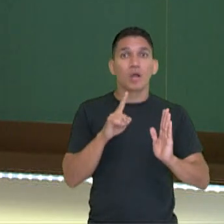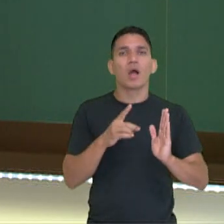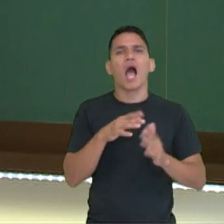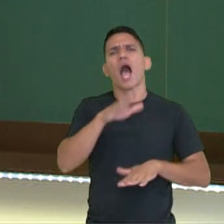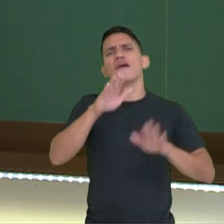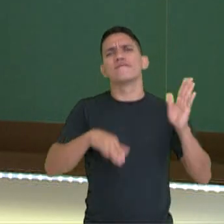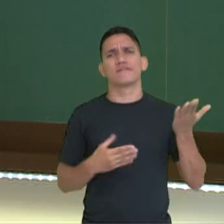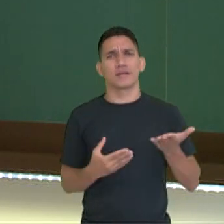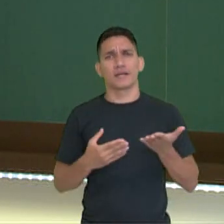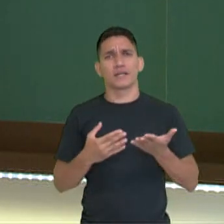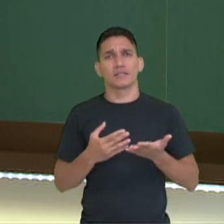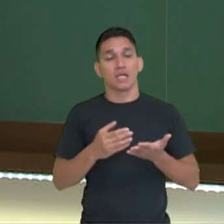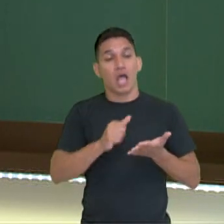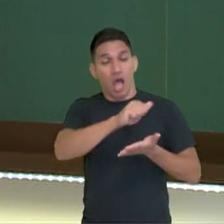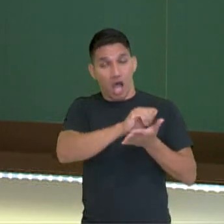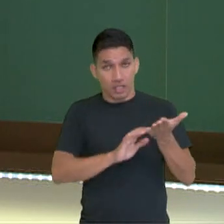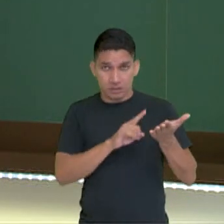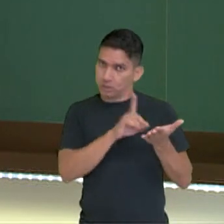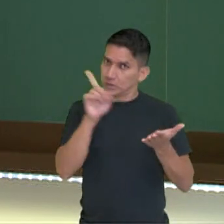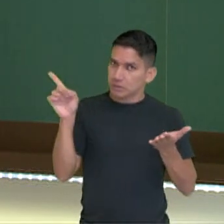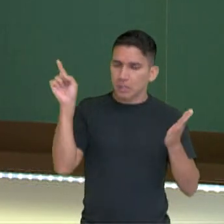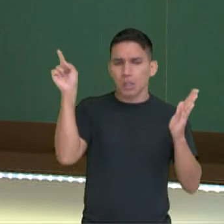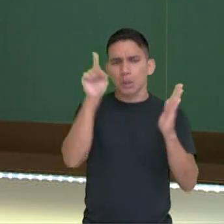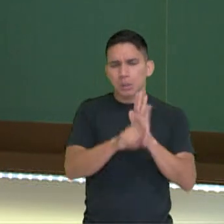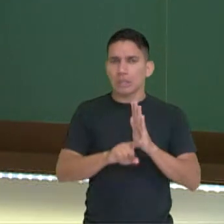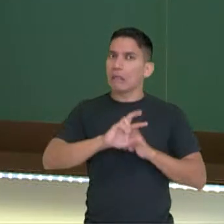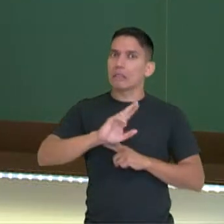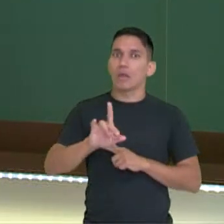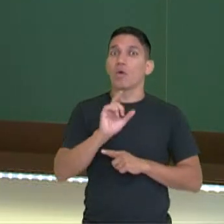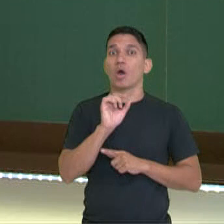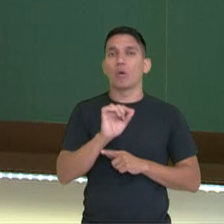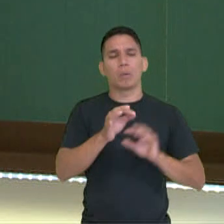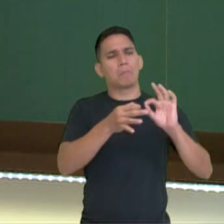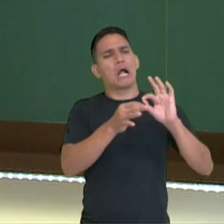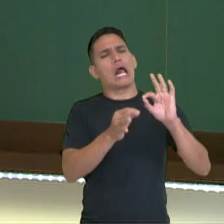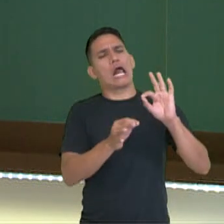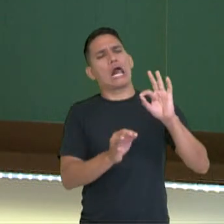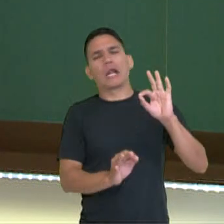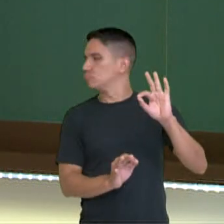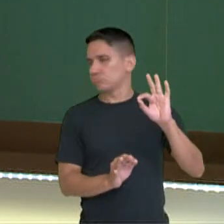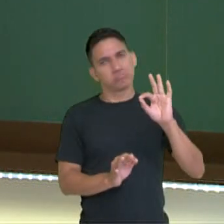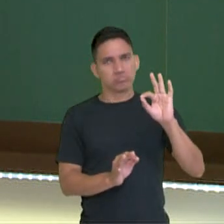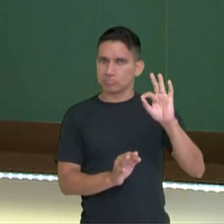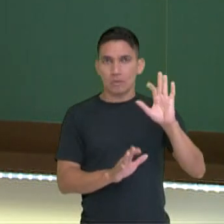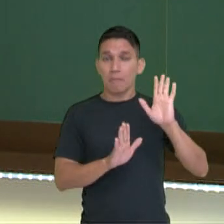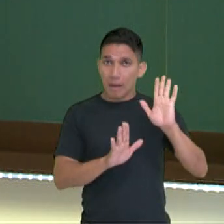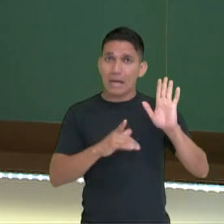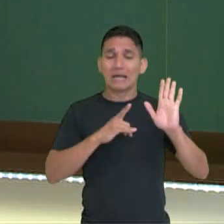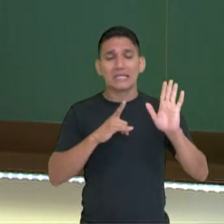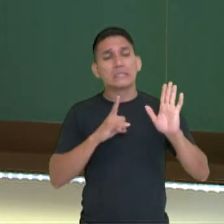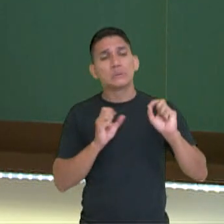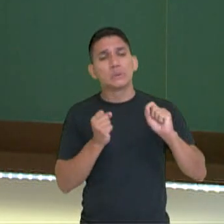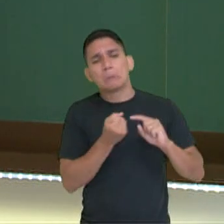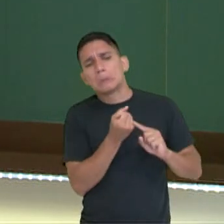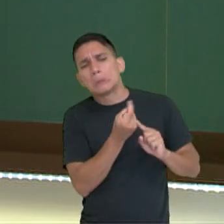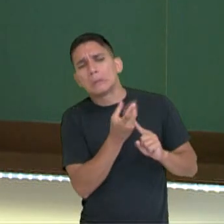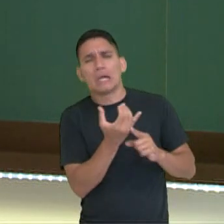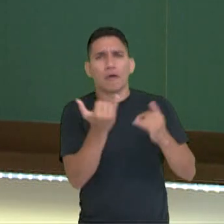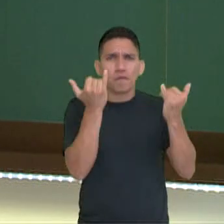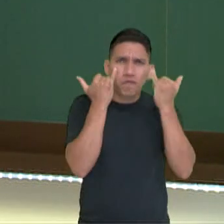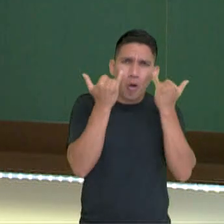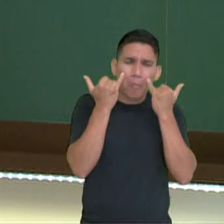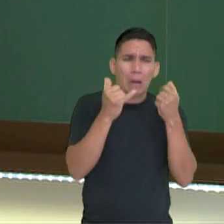exercício, esse não é um exercício daquele exercício muito longo, mas um exercício às vezes que tem muito dado,